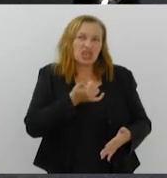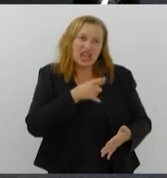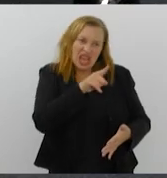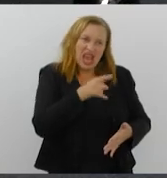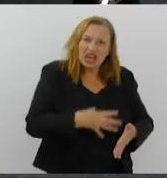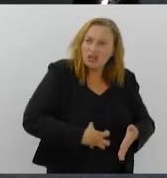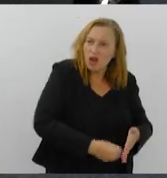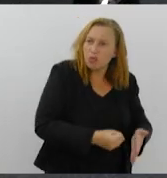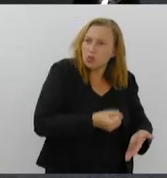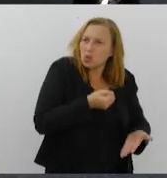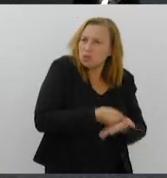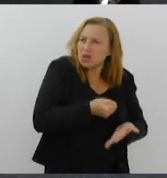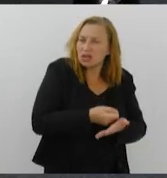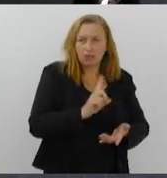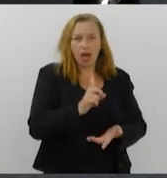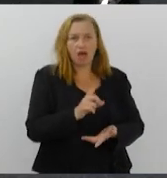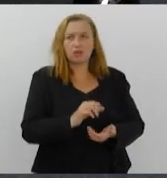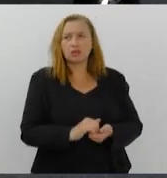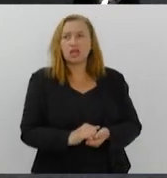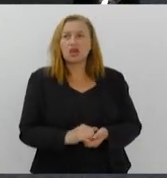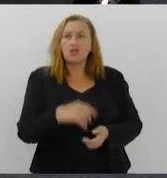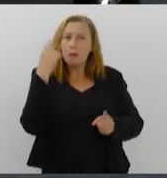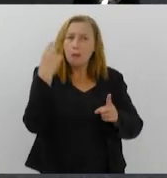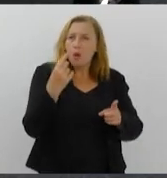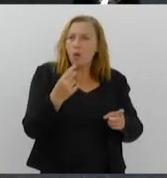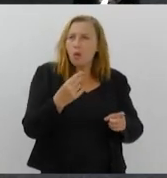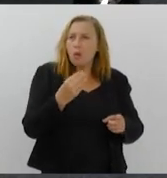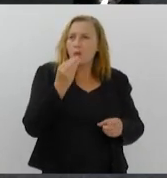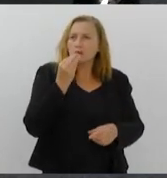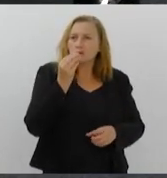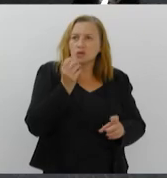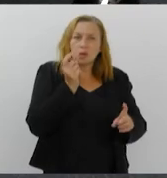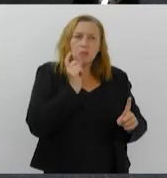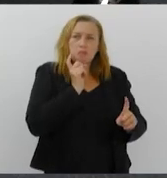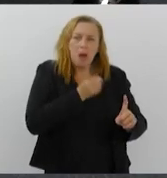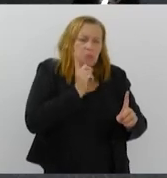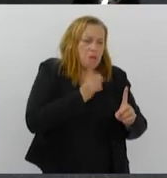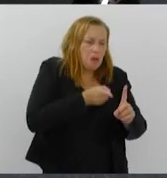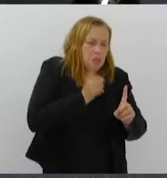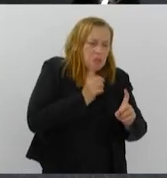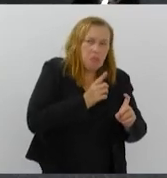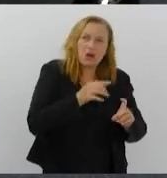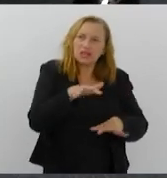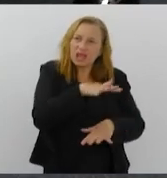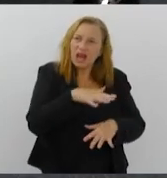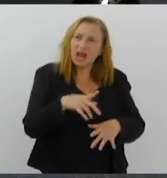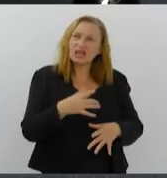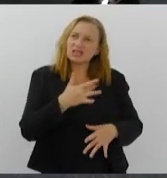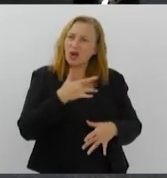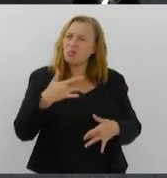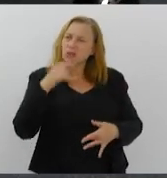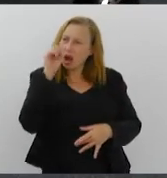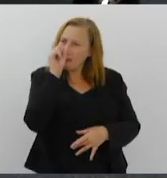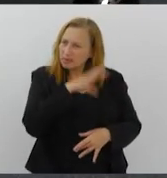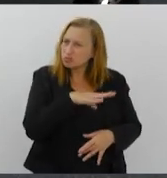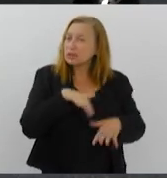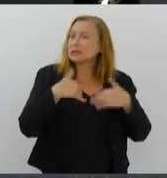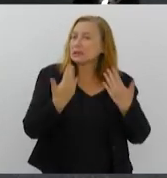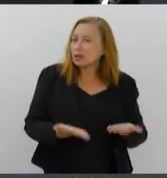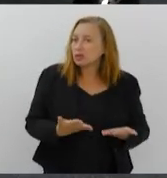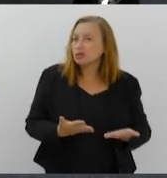feito aborto e aí foram maltratadas dentro da unidade de saúde. É um absurdo isso.